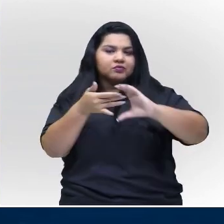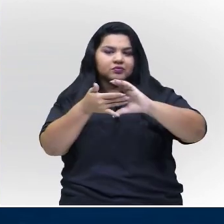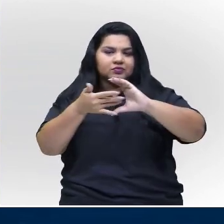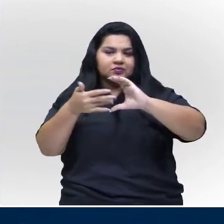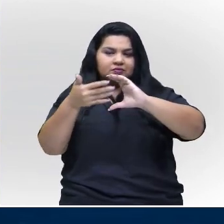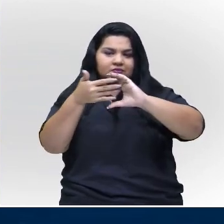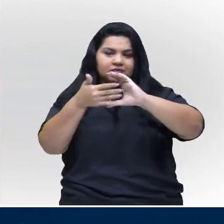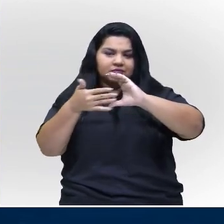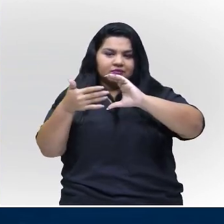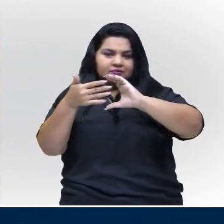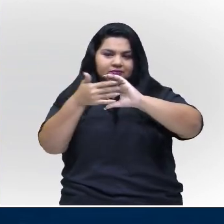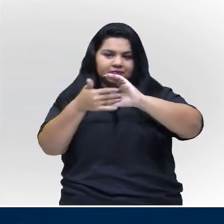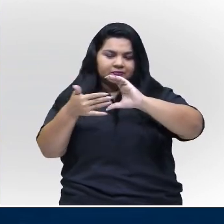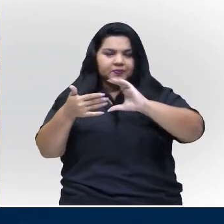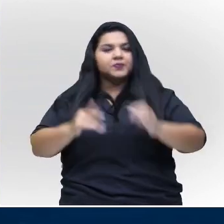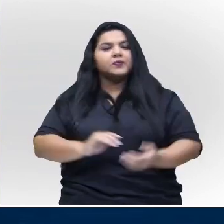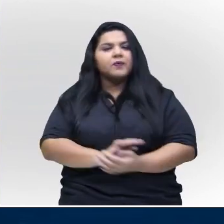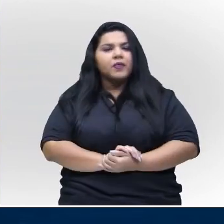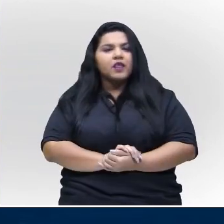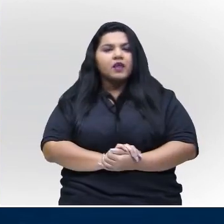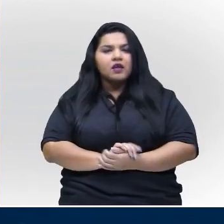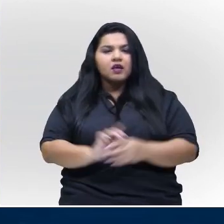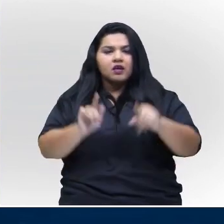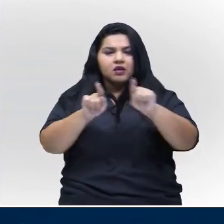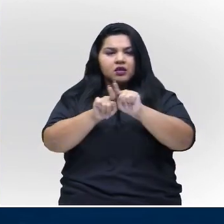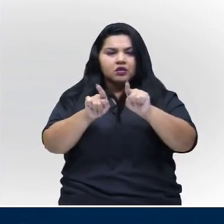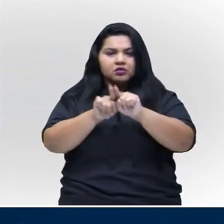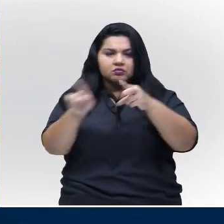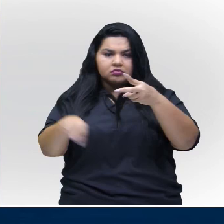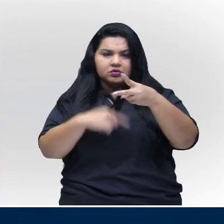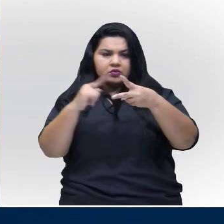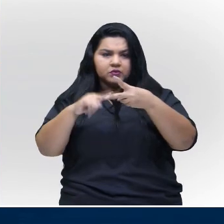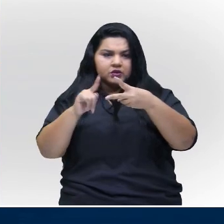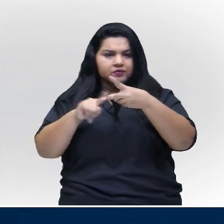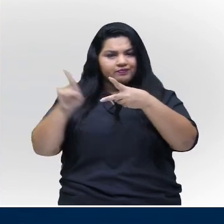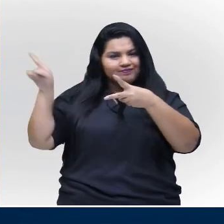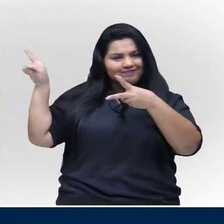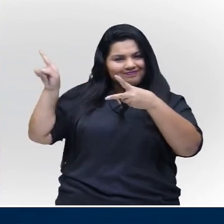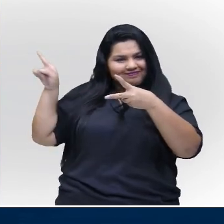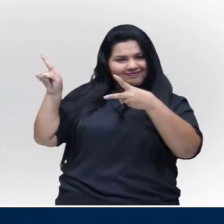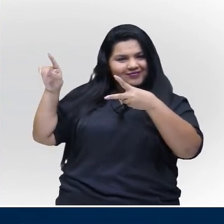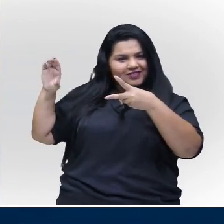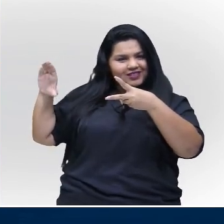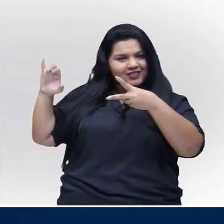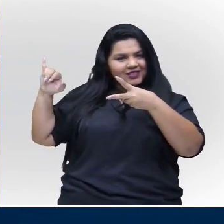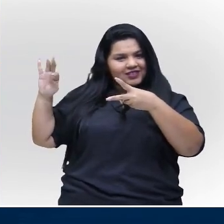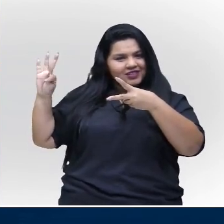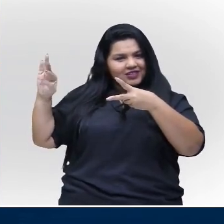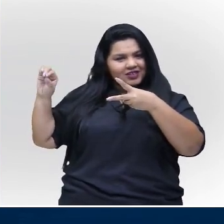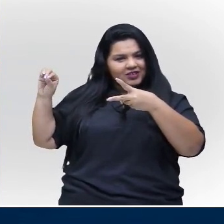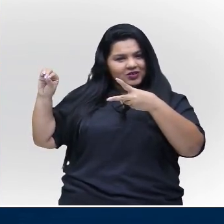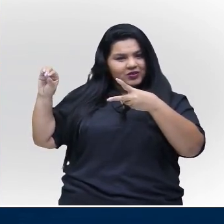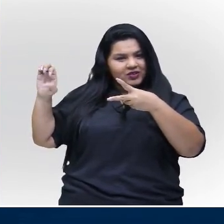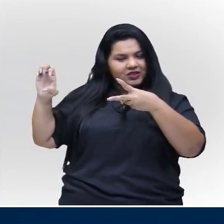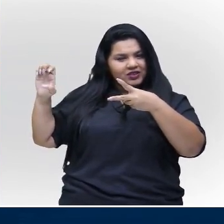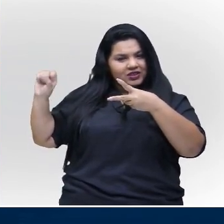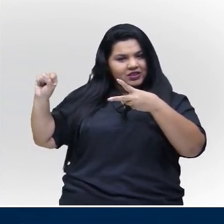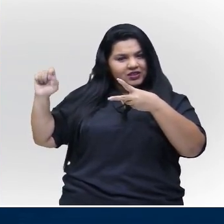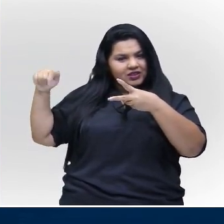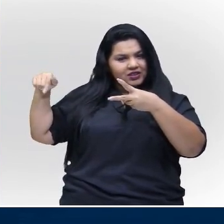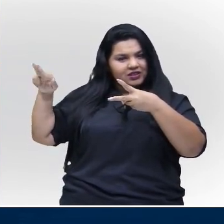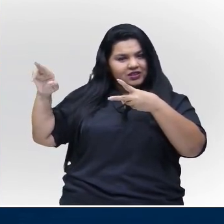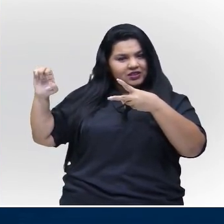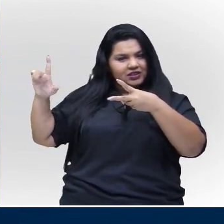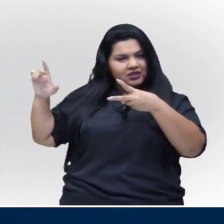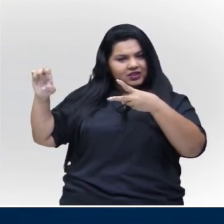Muito bem. Então, nós temos também aí o citoesqueleto, que é formado por tubos e filamentos de proteína que